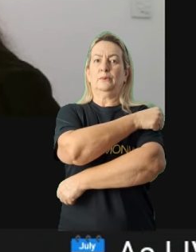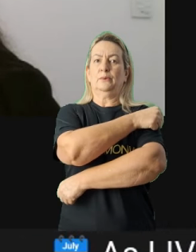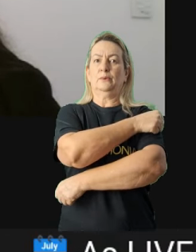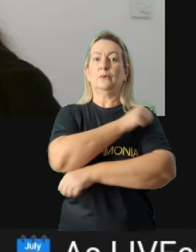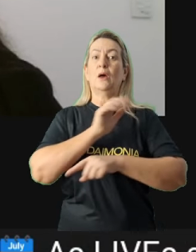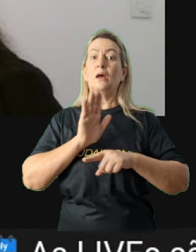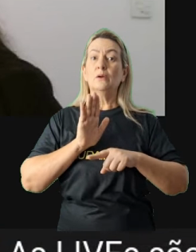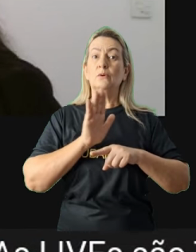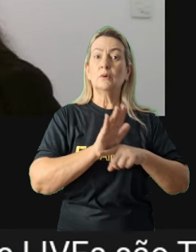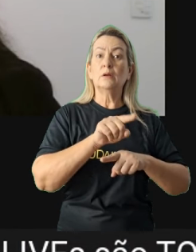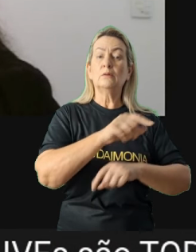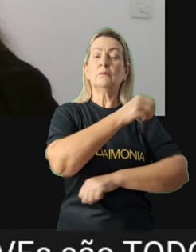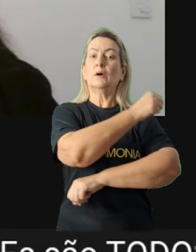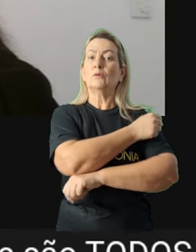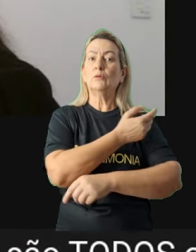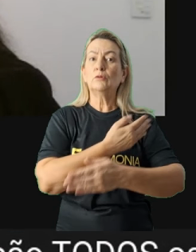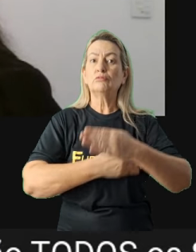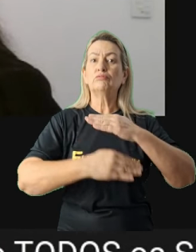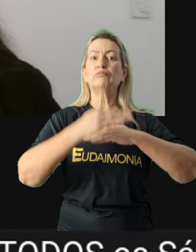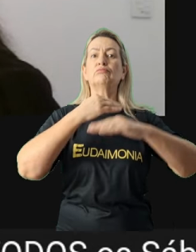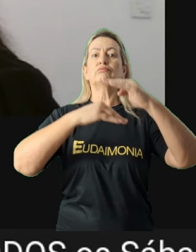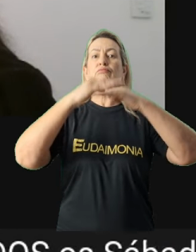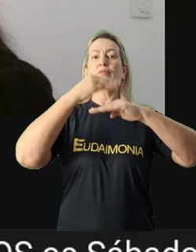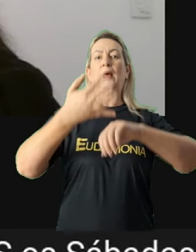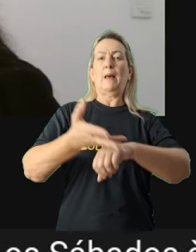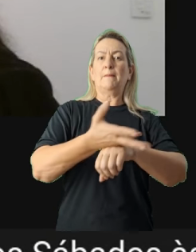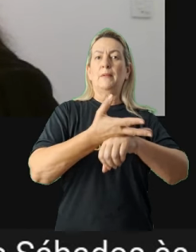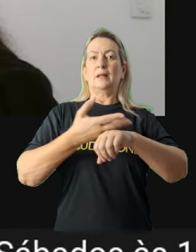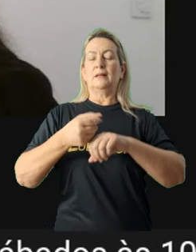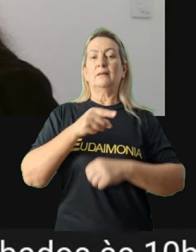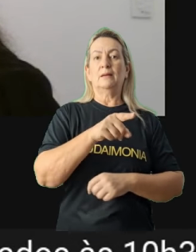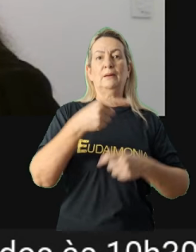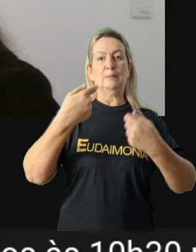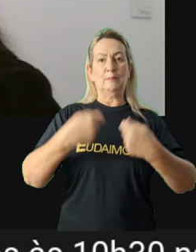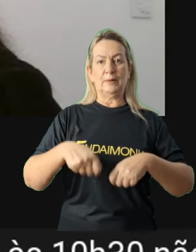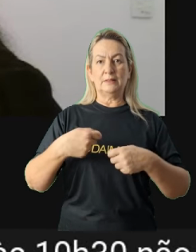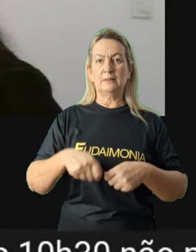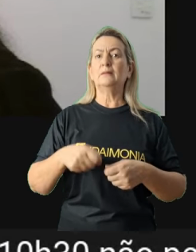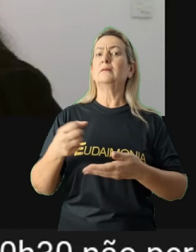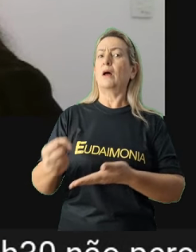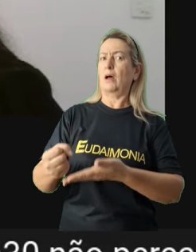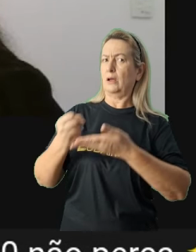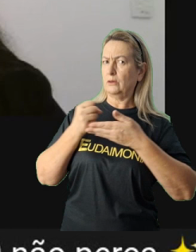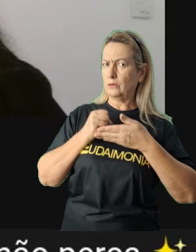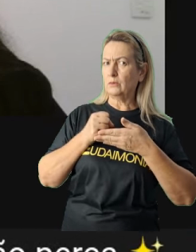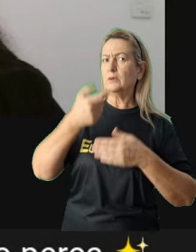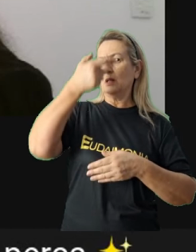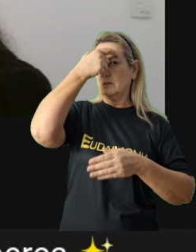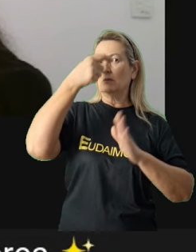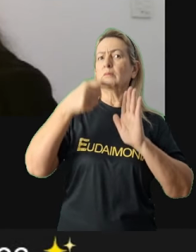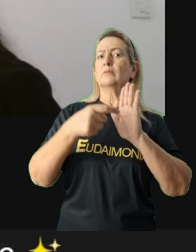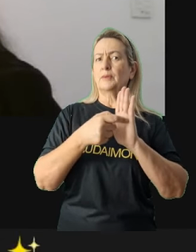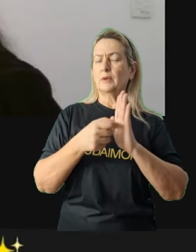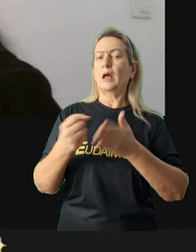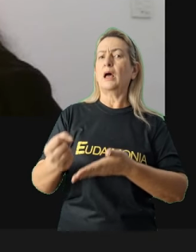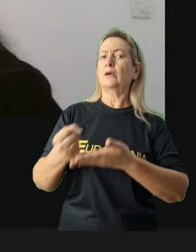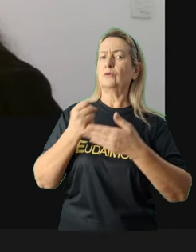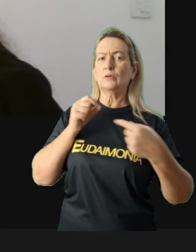reais daquele estudante, auxiliando ele a desenvolver as habilidades que ele precisa. Então, eu E acho não que é esses mecanismos nos ajudam muito